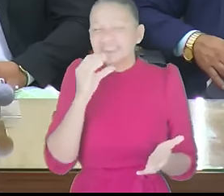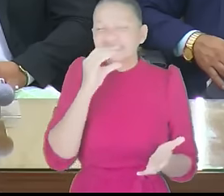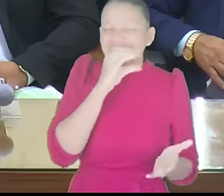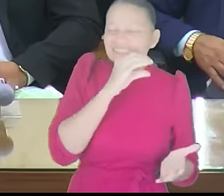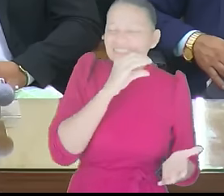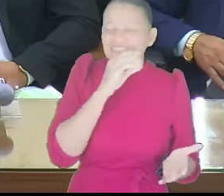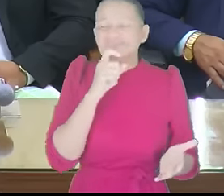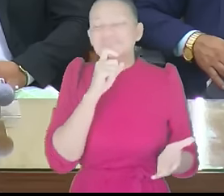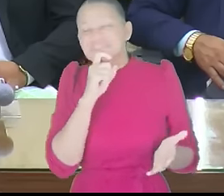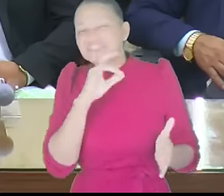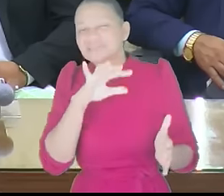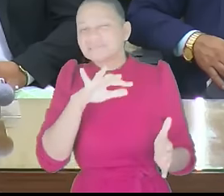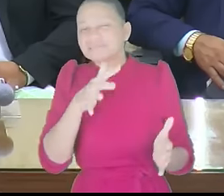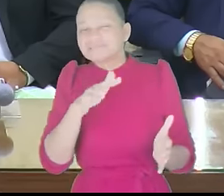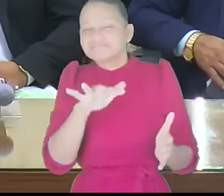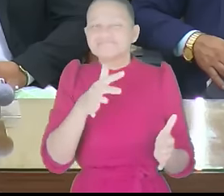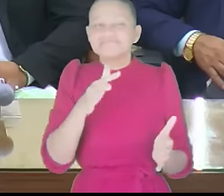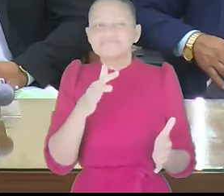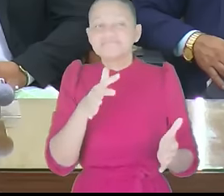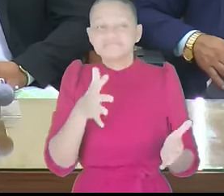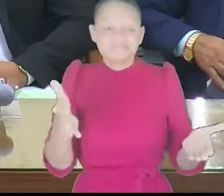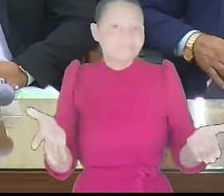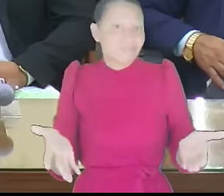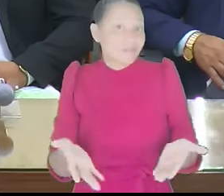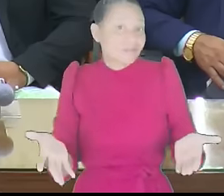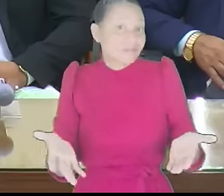do grande avivamento? É atual.